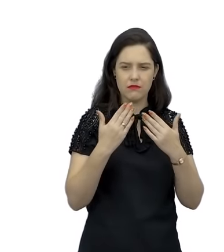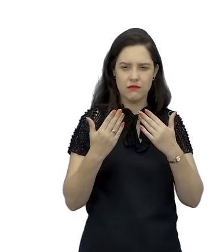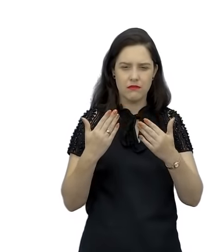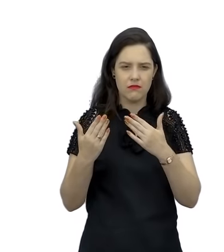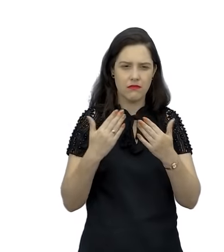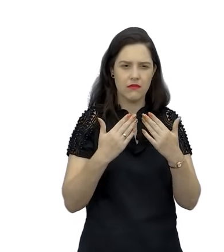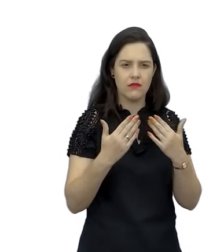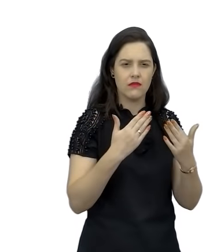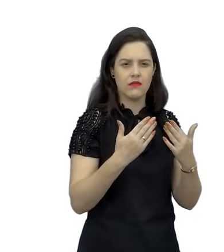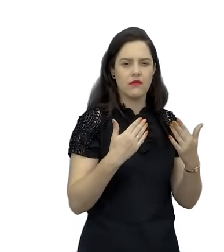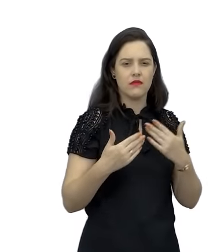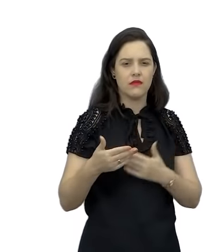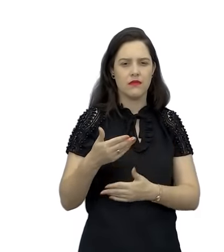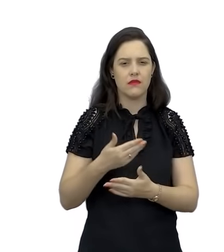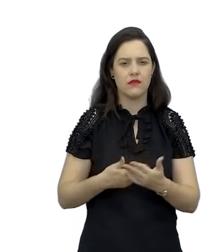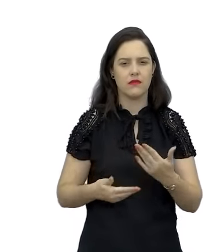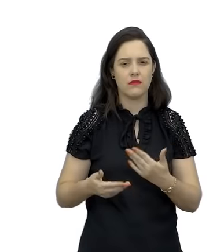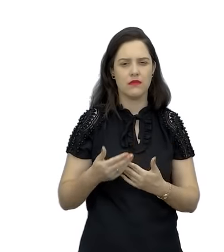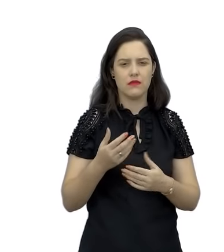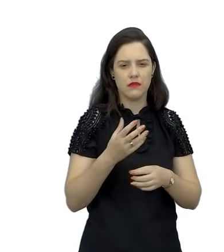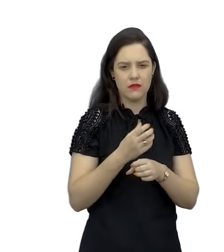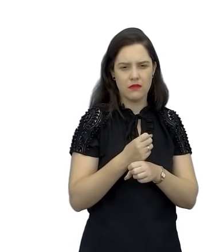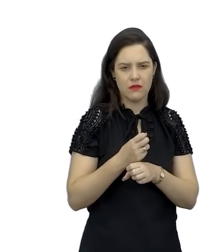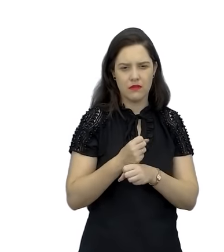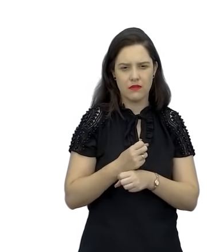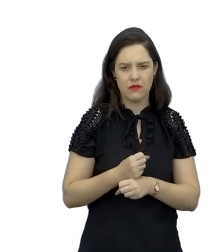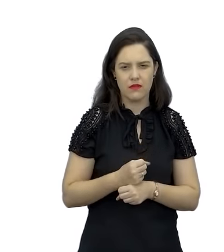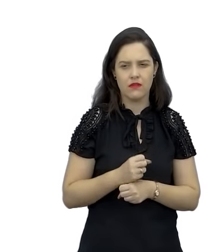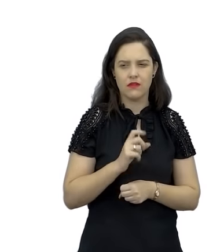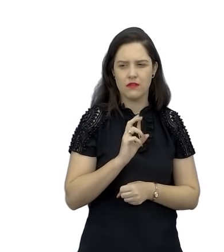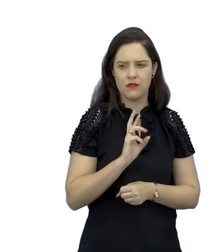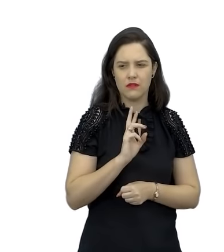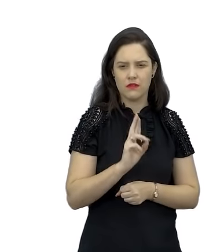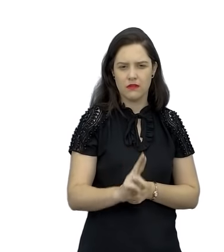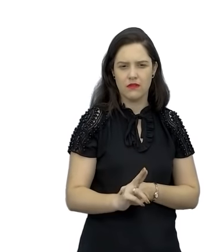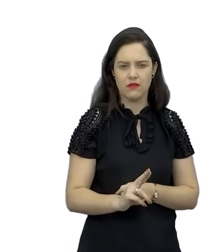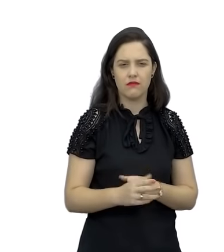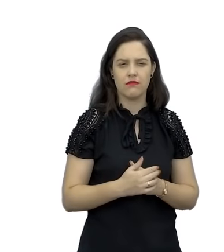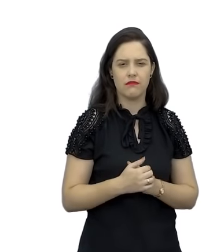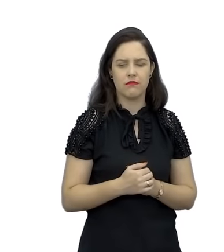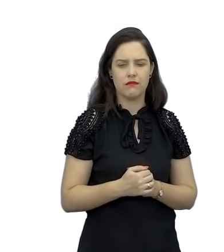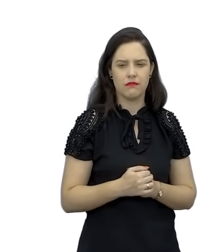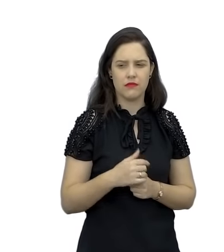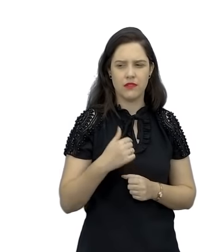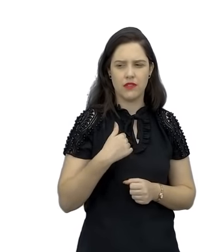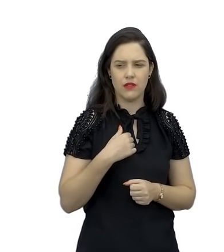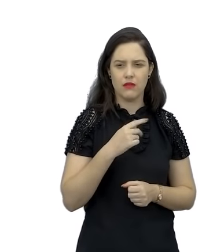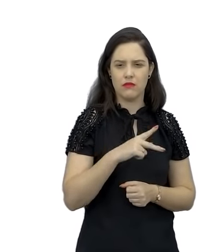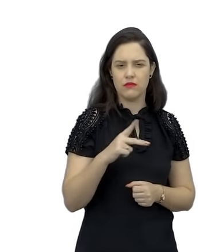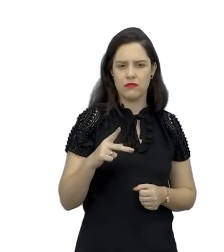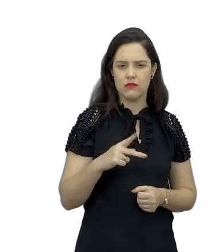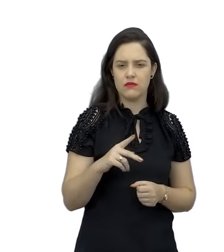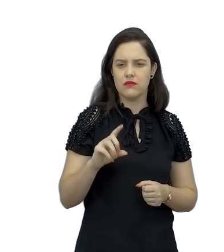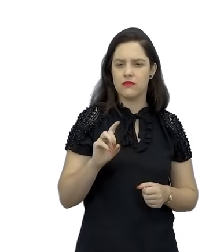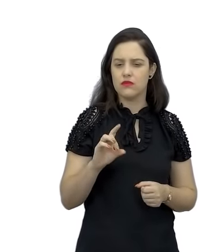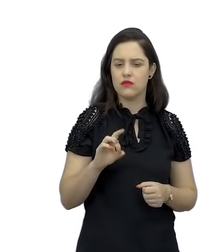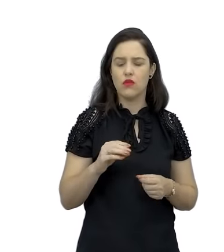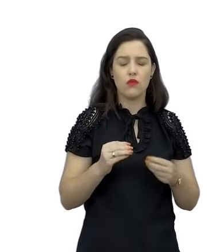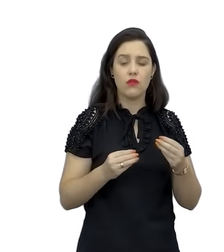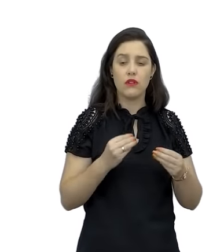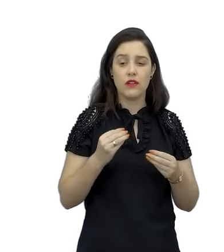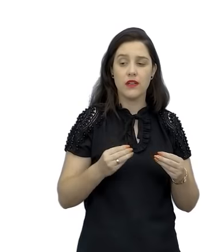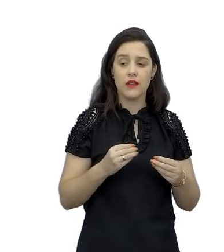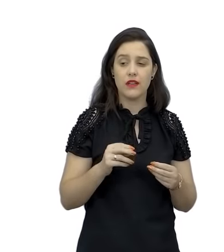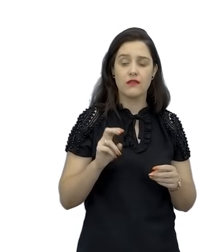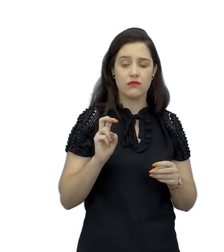vão trabalhar com a resolução daquele problema que eu propus. E eu vou só fazer o quê? A 5ª etapa aí que